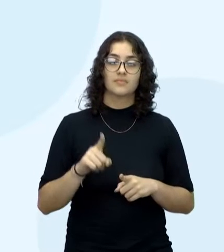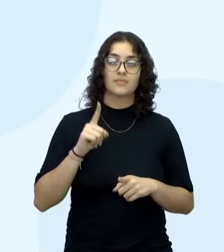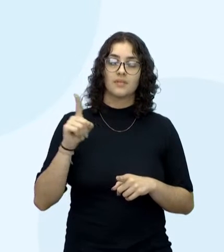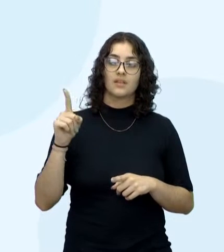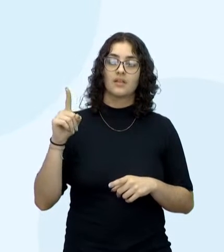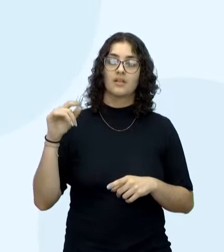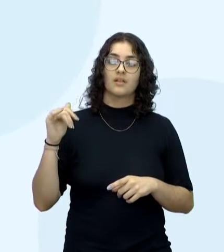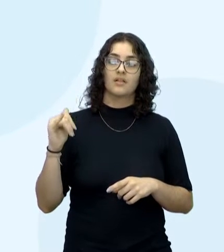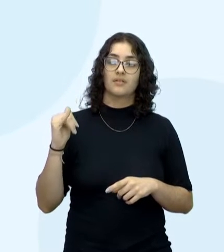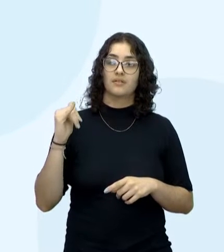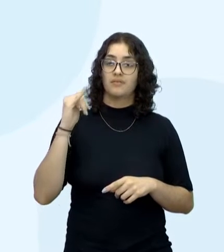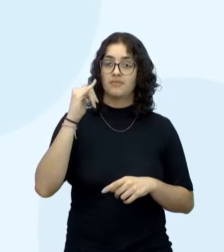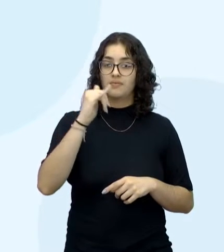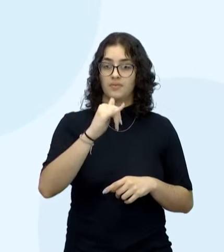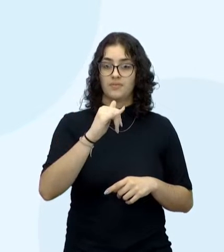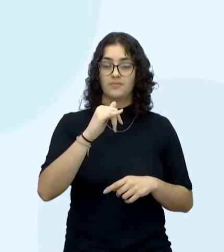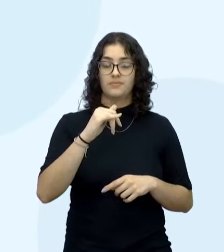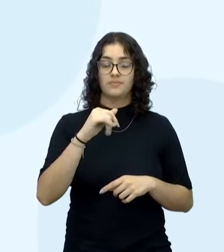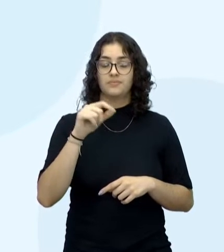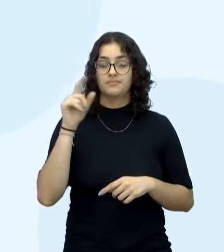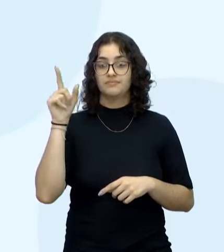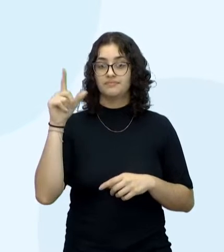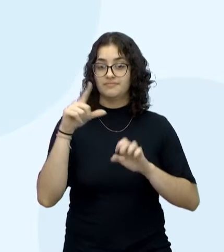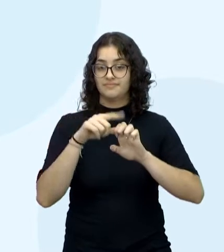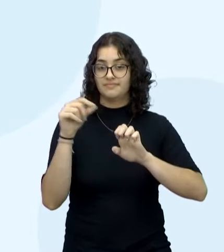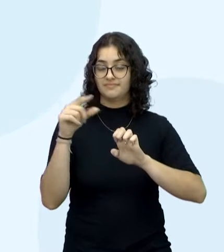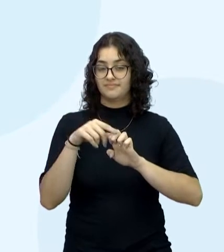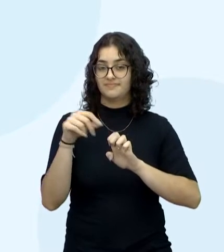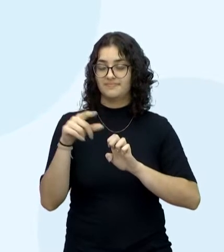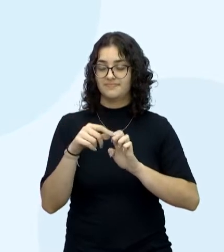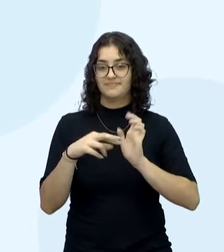empreendedorismo, representado pelo